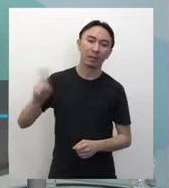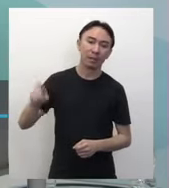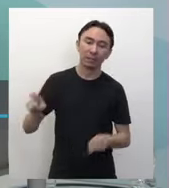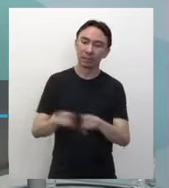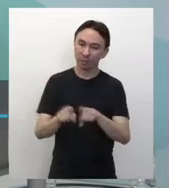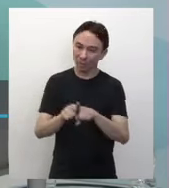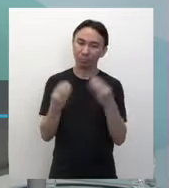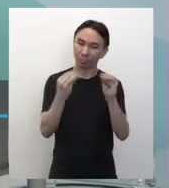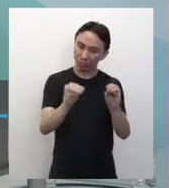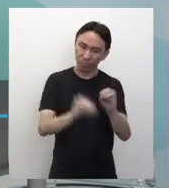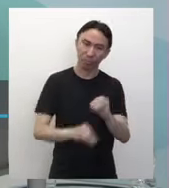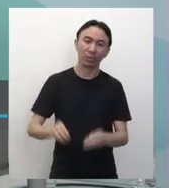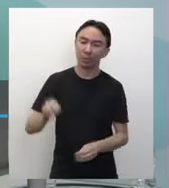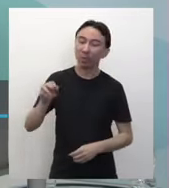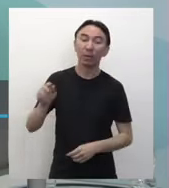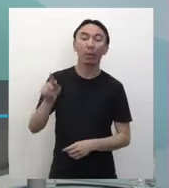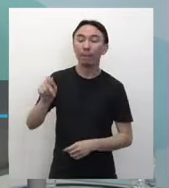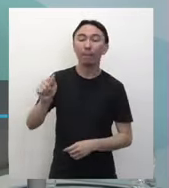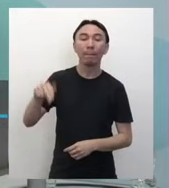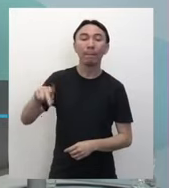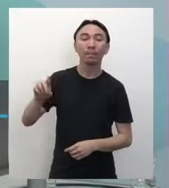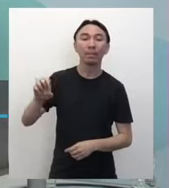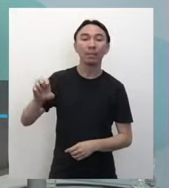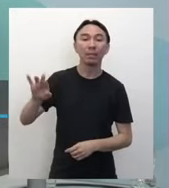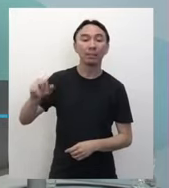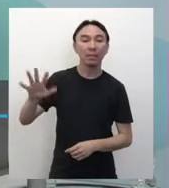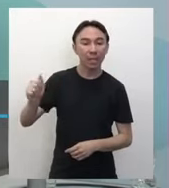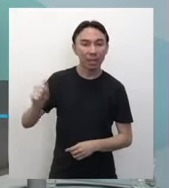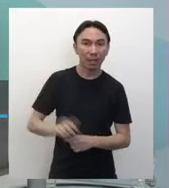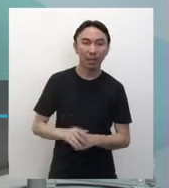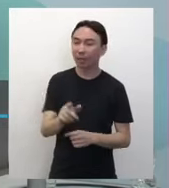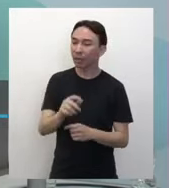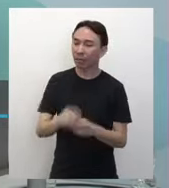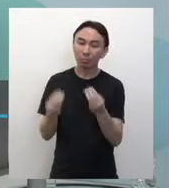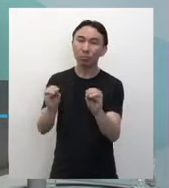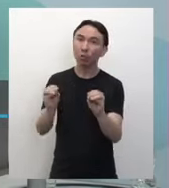pandemia. A Sofia da ProClarice colocou após.